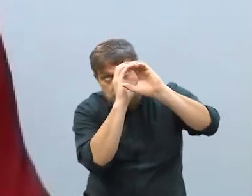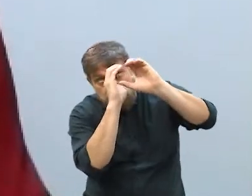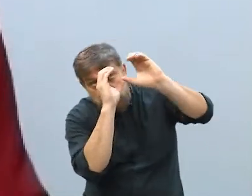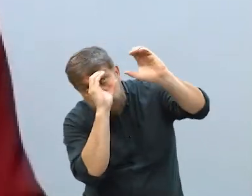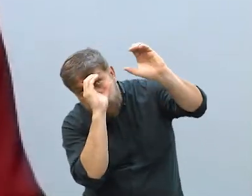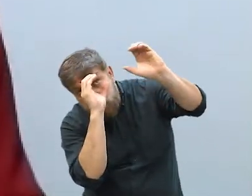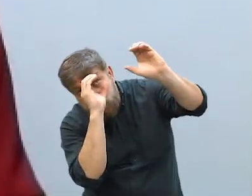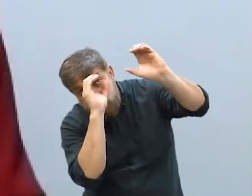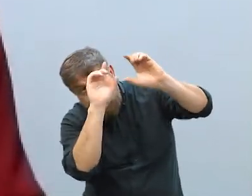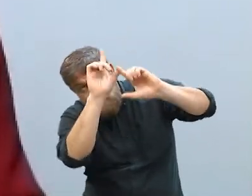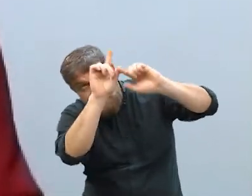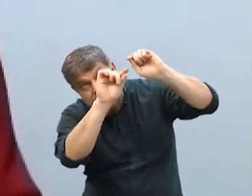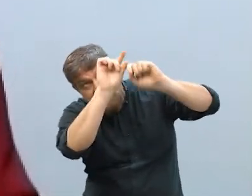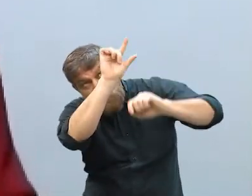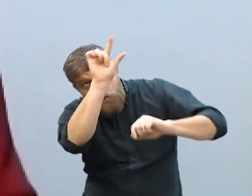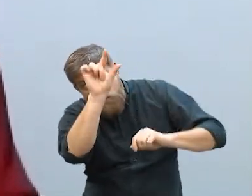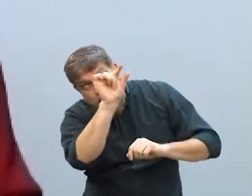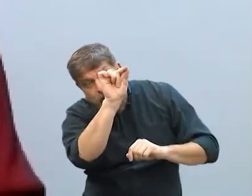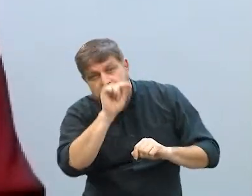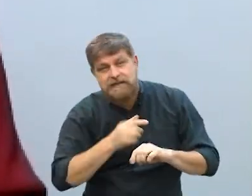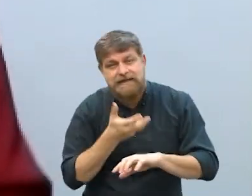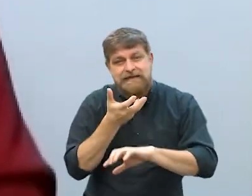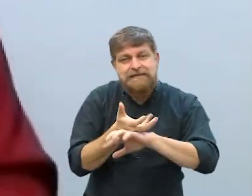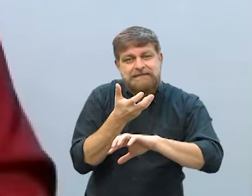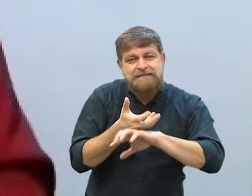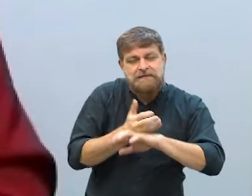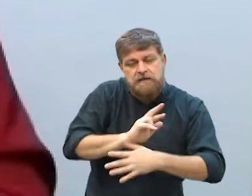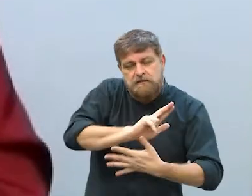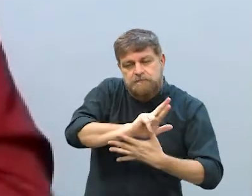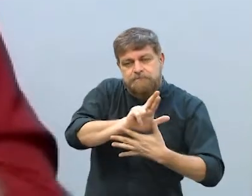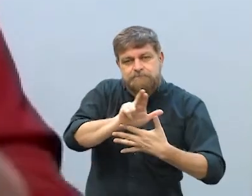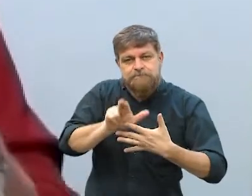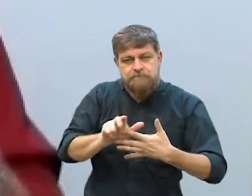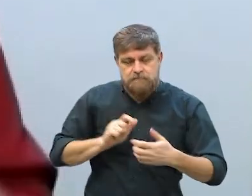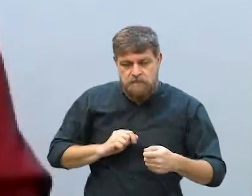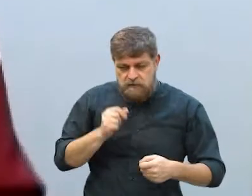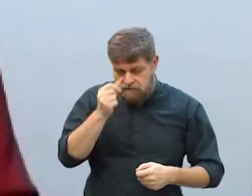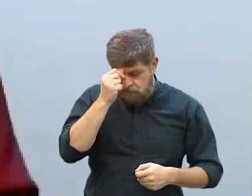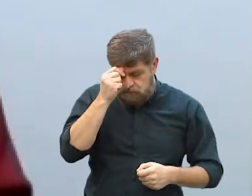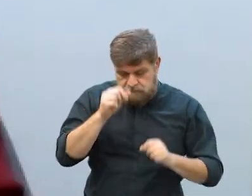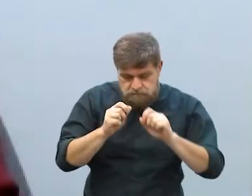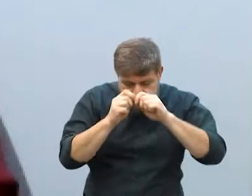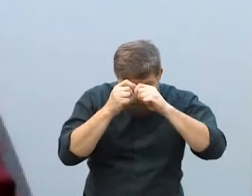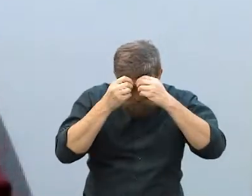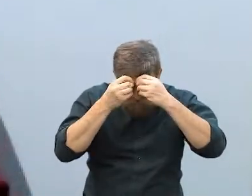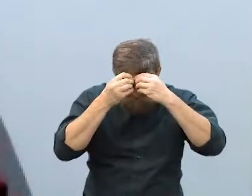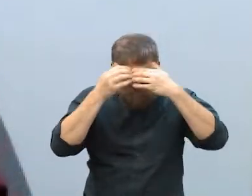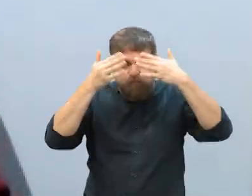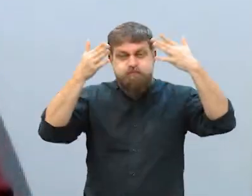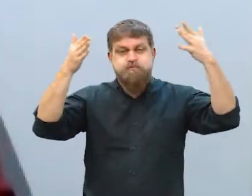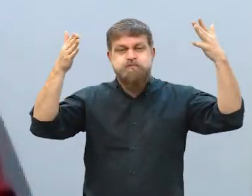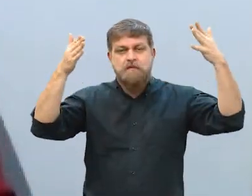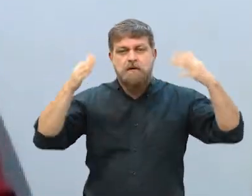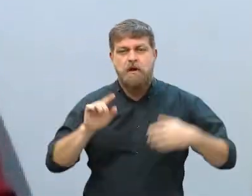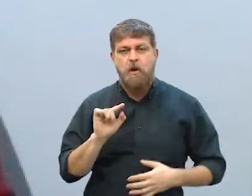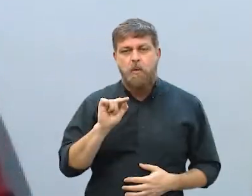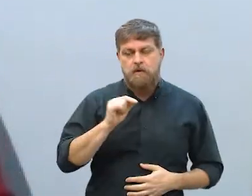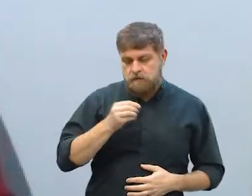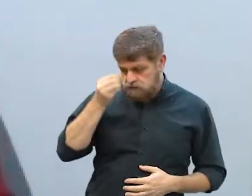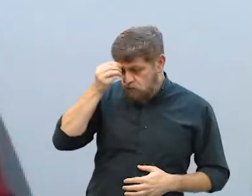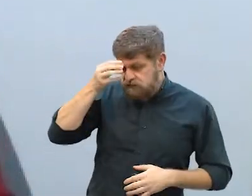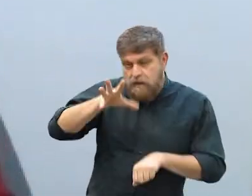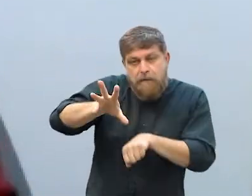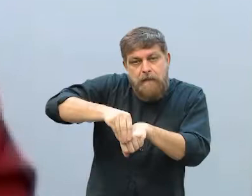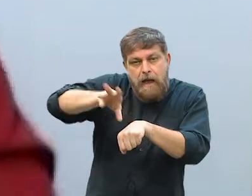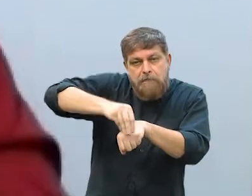astrologia, tem outras matérias que vão alargando as margens do